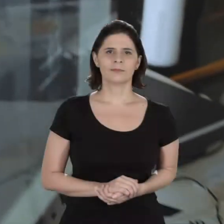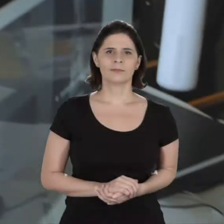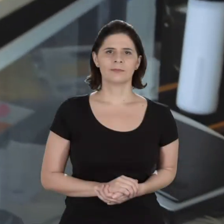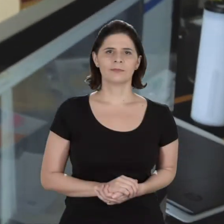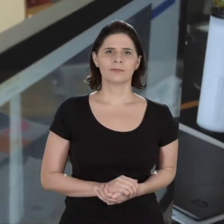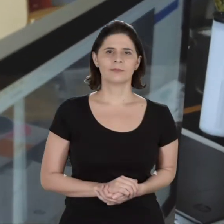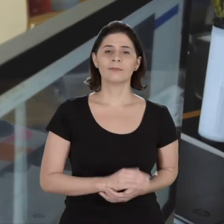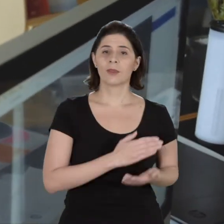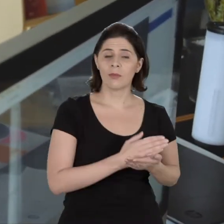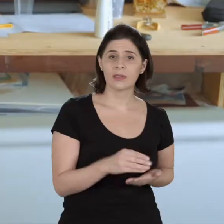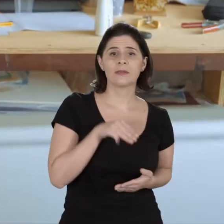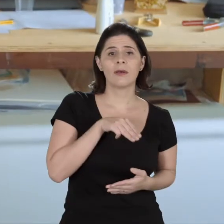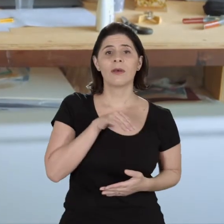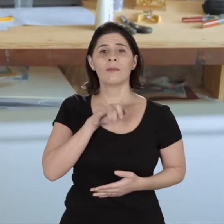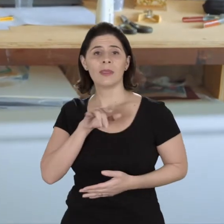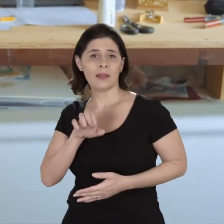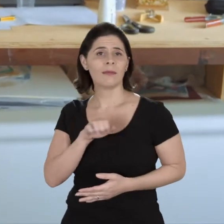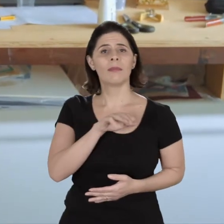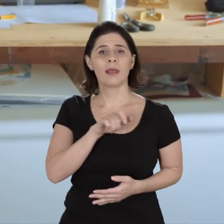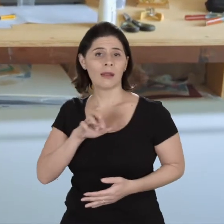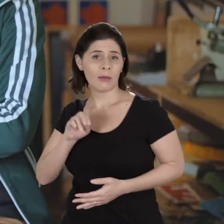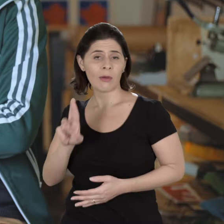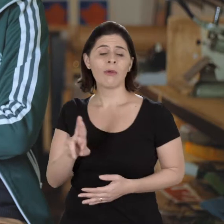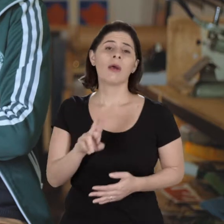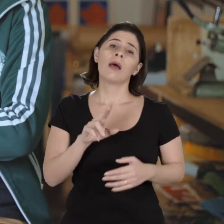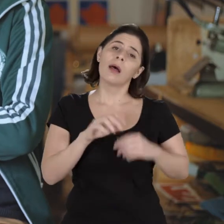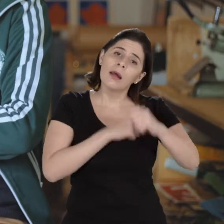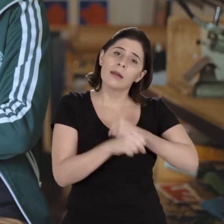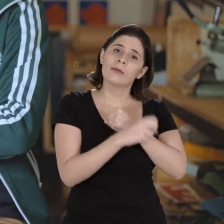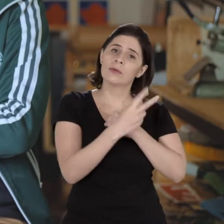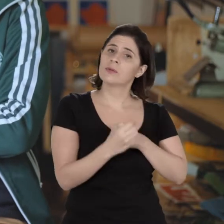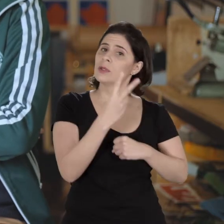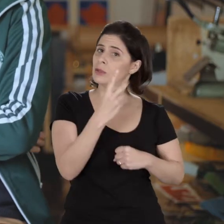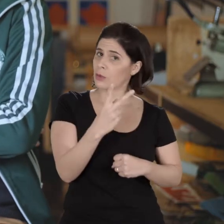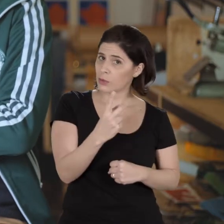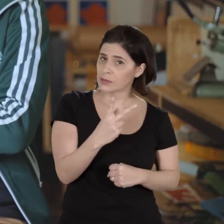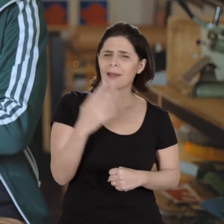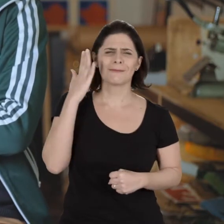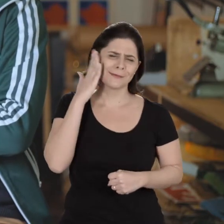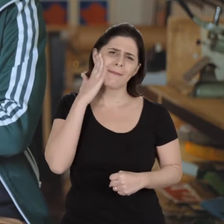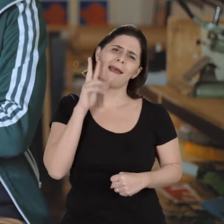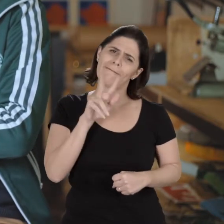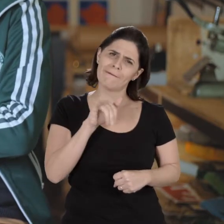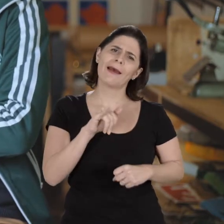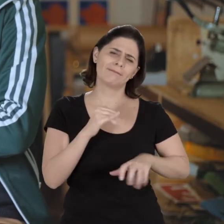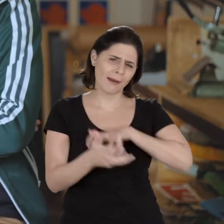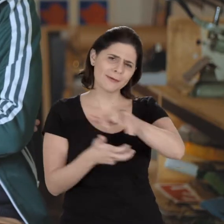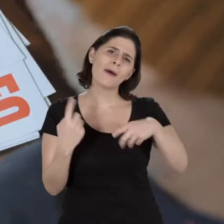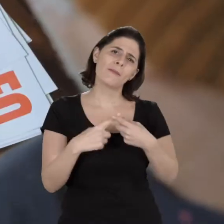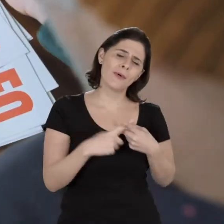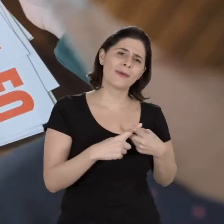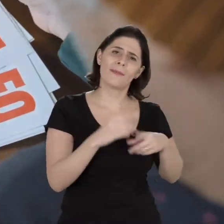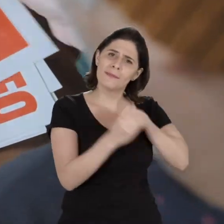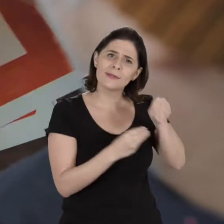Comecei a Mirimelo em 2012 e eu já sabia que ia ser uma bagunça, porque é uma mistura de editora com gráfica, com estúdio de